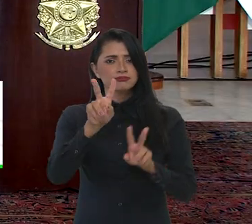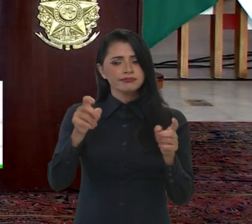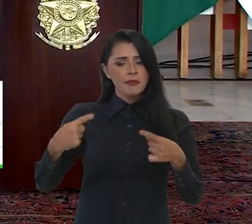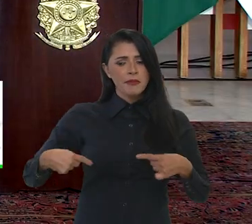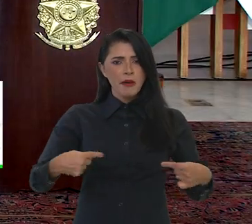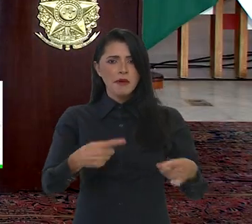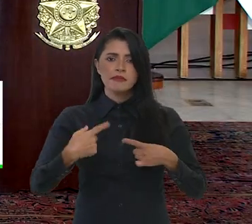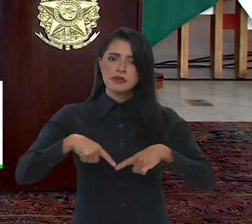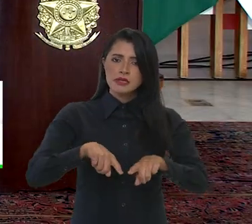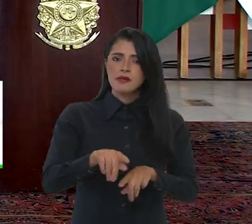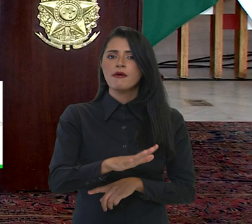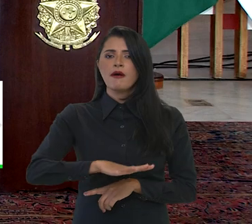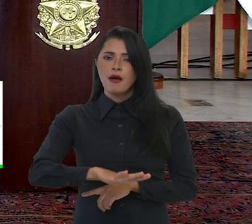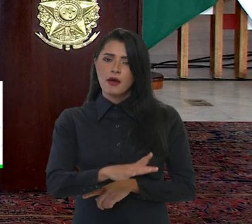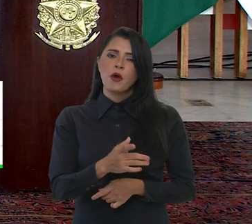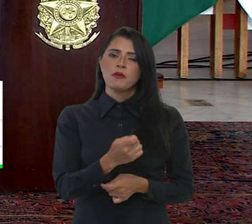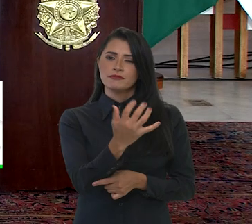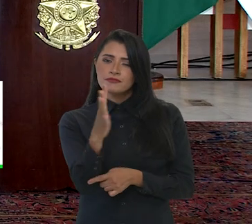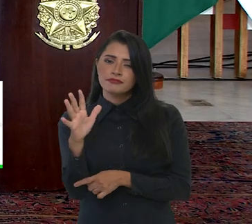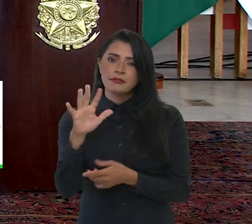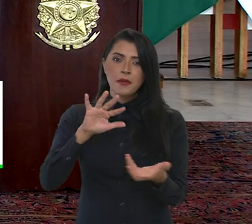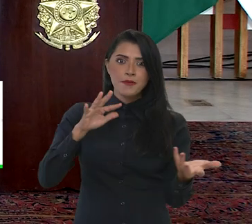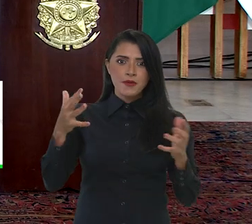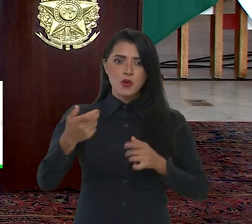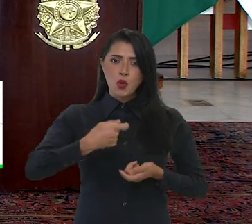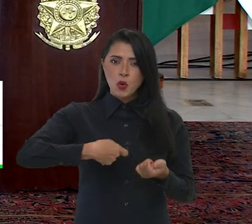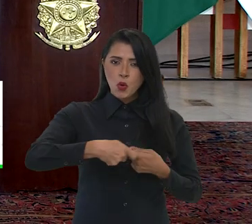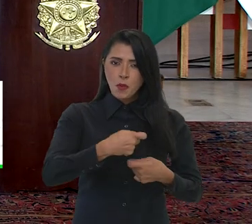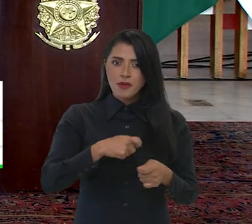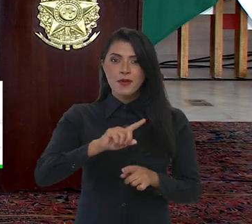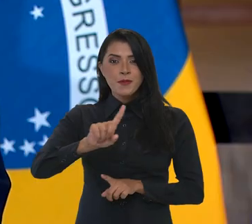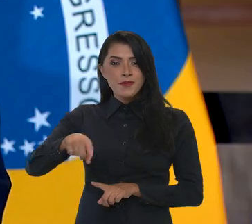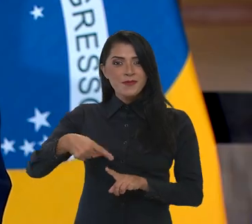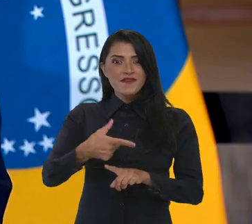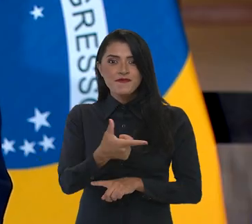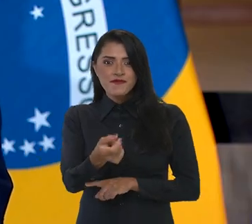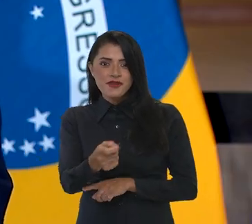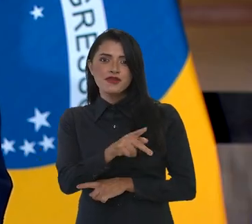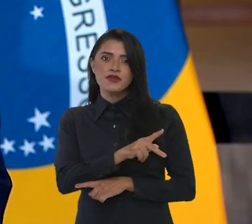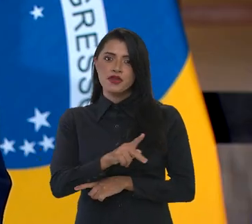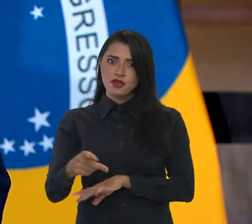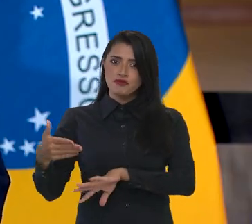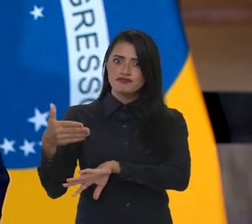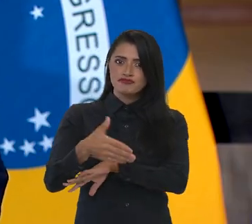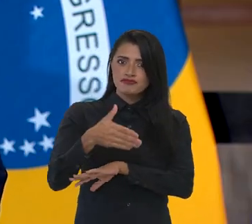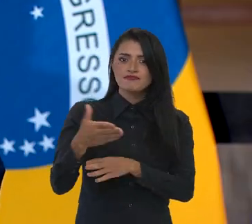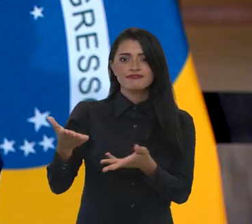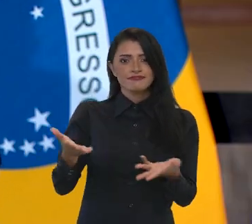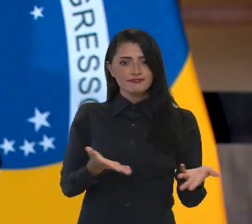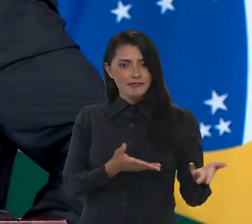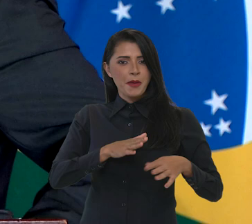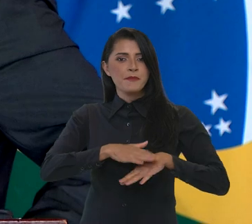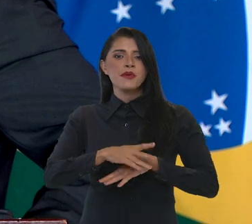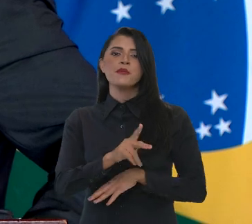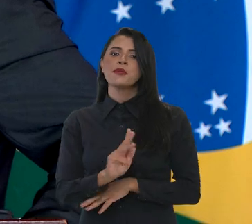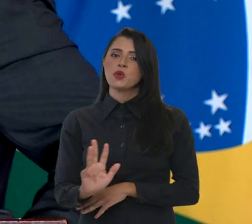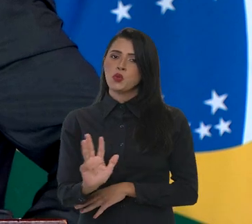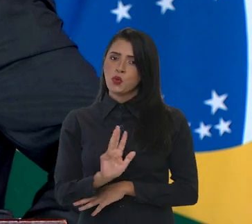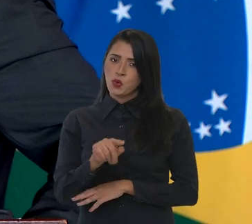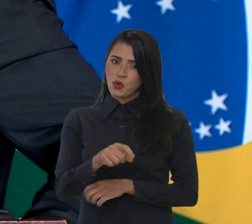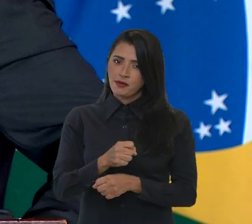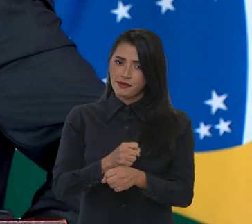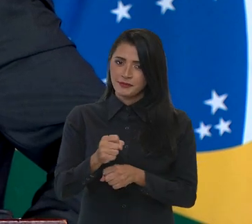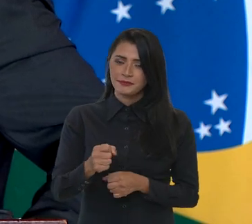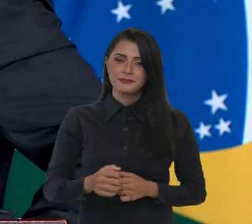Na pauta, parcerias em áreas como meio ambiente, clima e comércio. Mais de 20 chefes de Estado já foram recebidos pelo